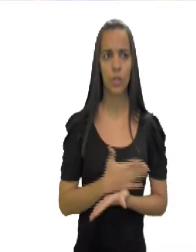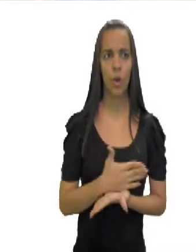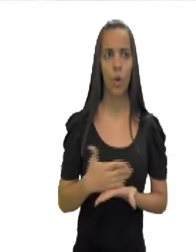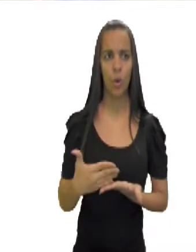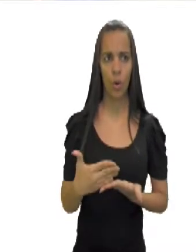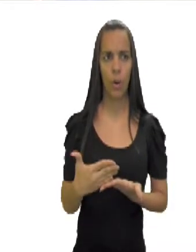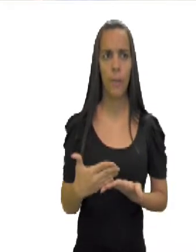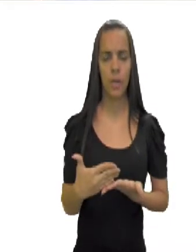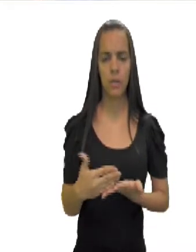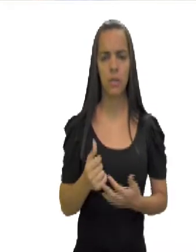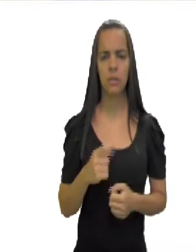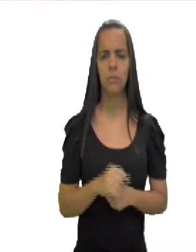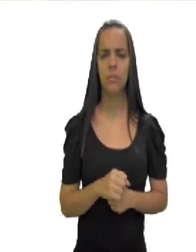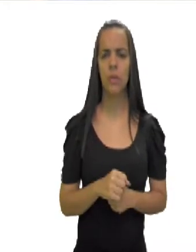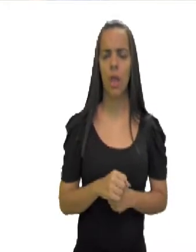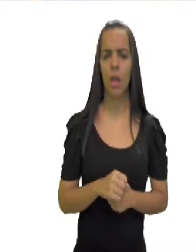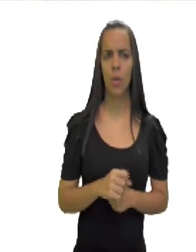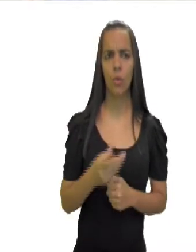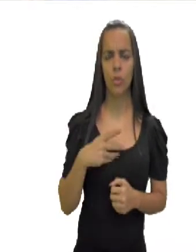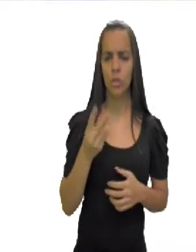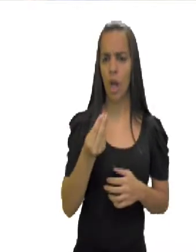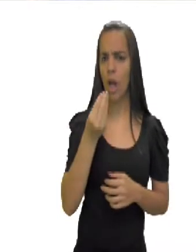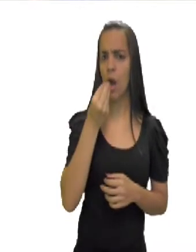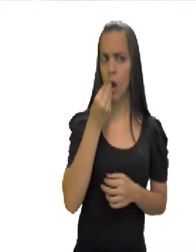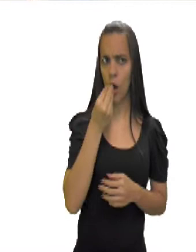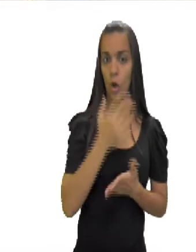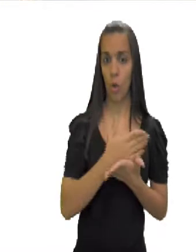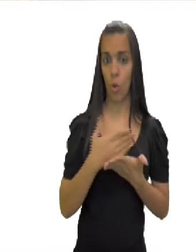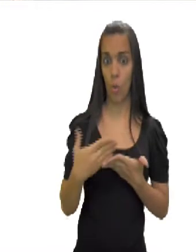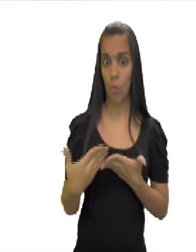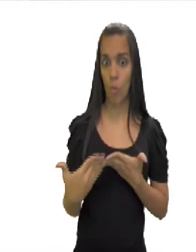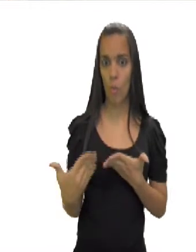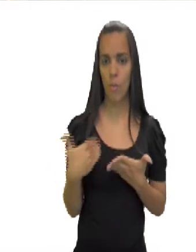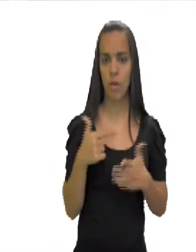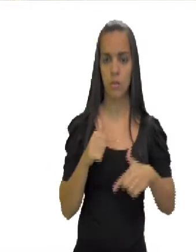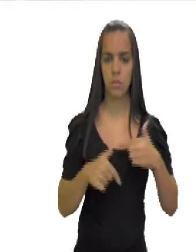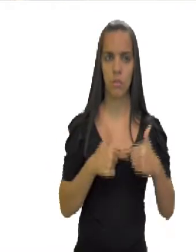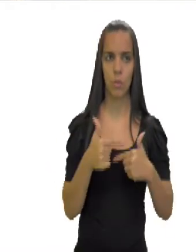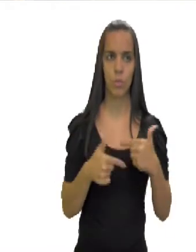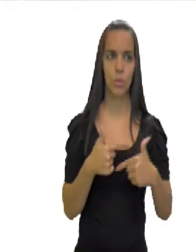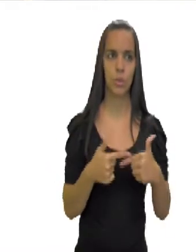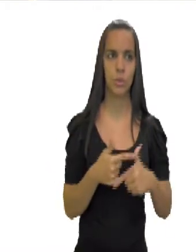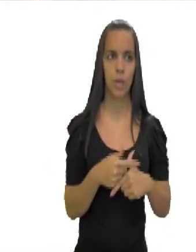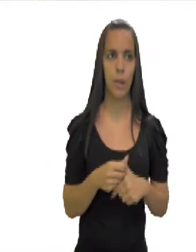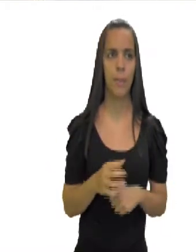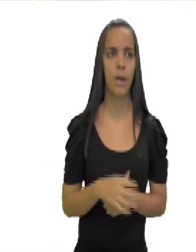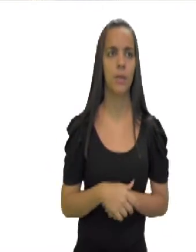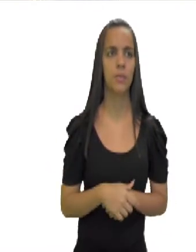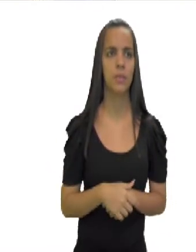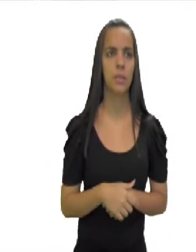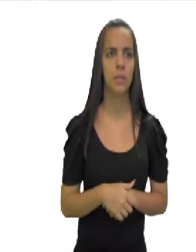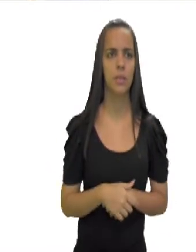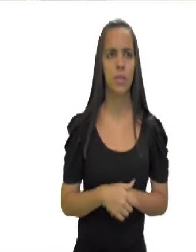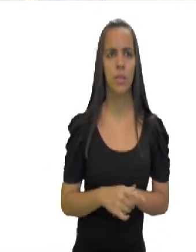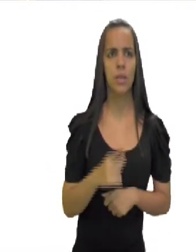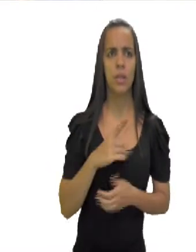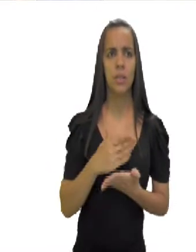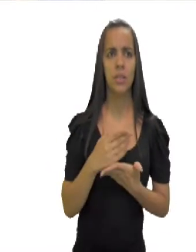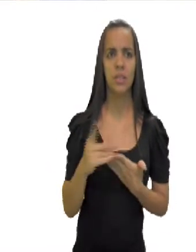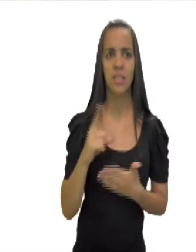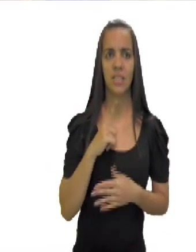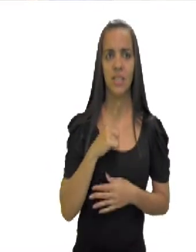quando colocamos o alimento na boca. E a produção de saliva é estimulada e os dentes